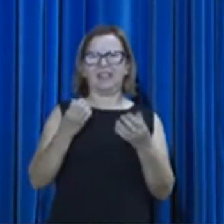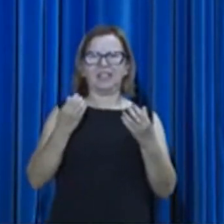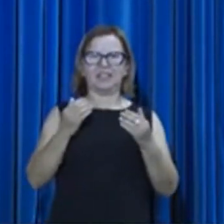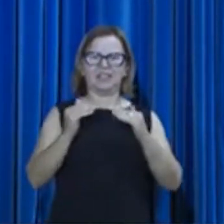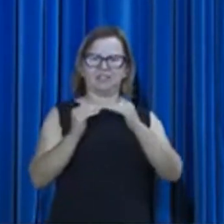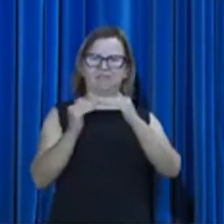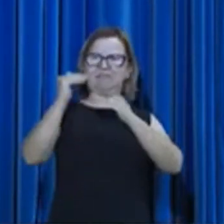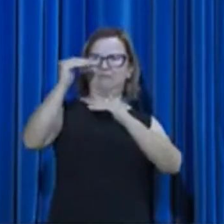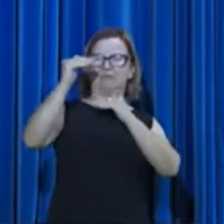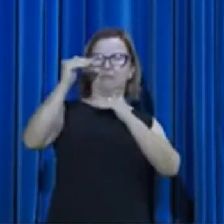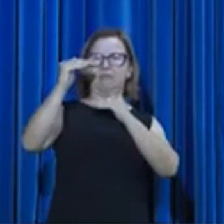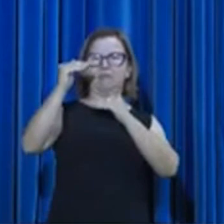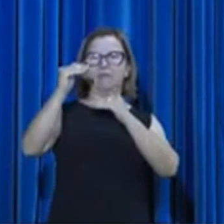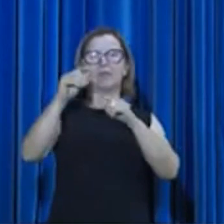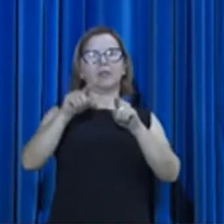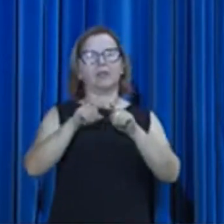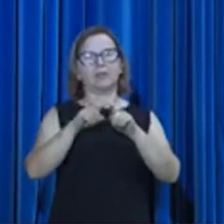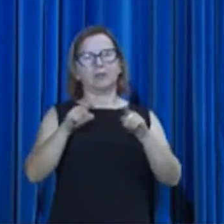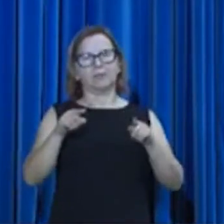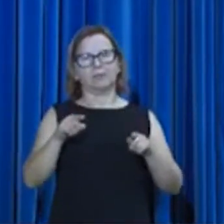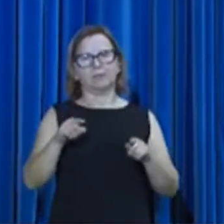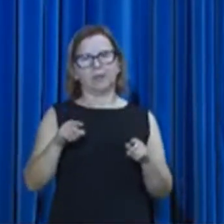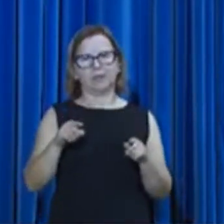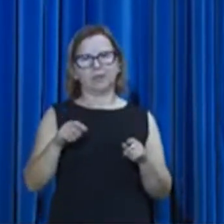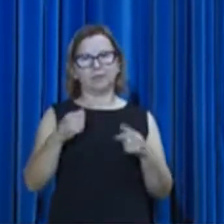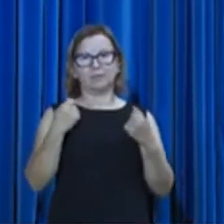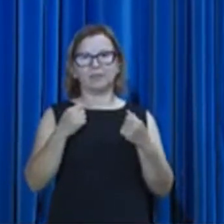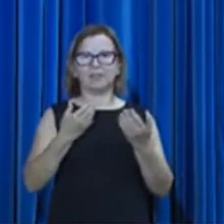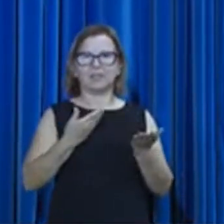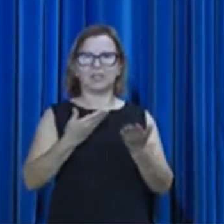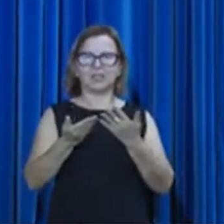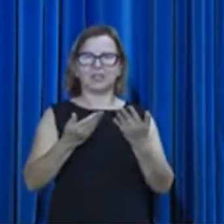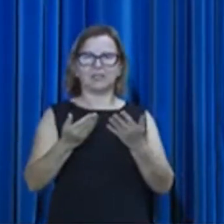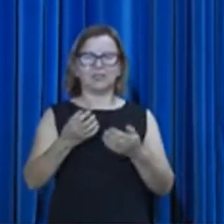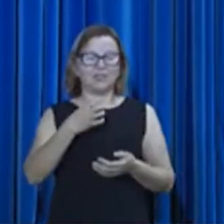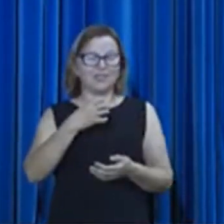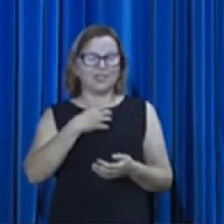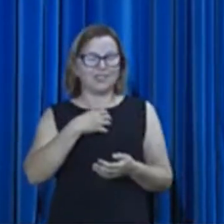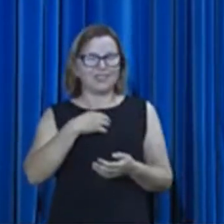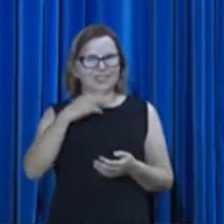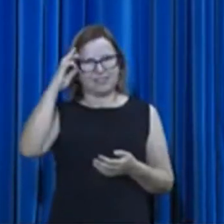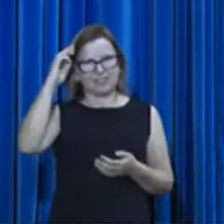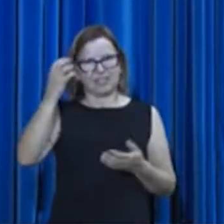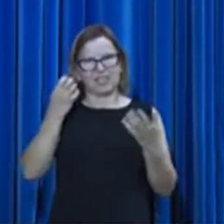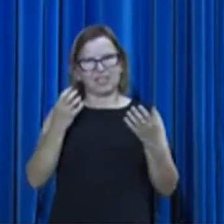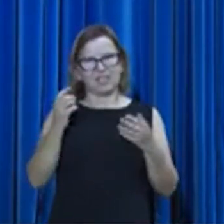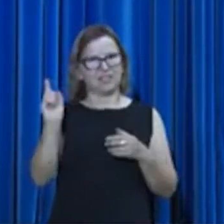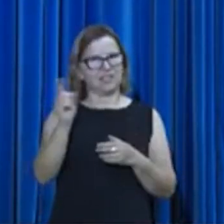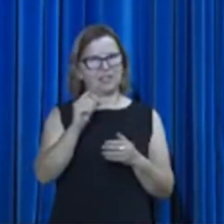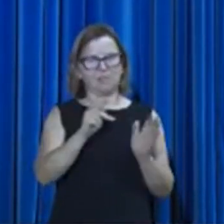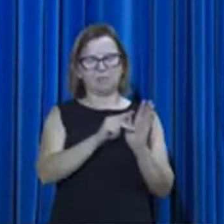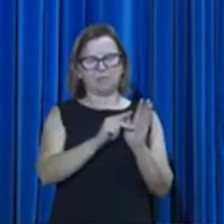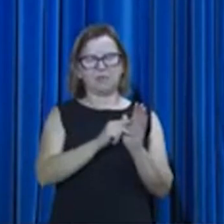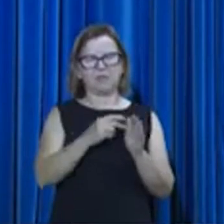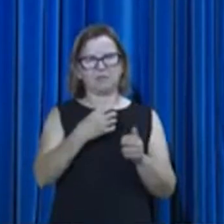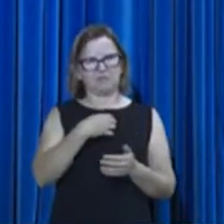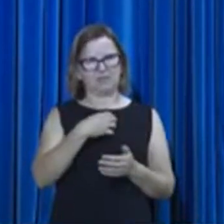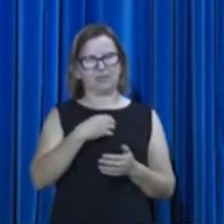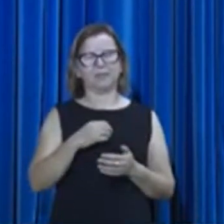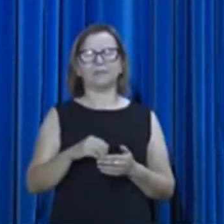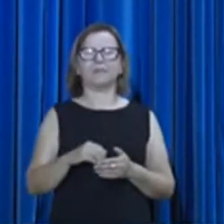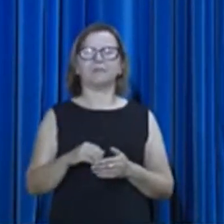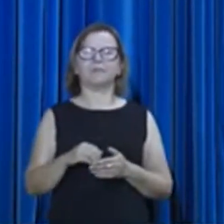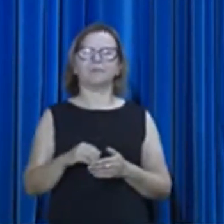outro. Nós precisamos servir sim, servir da maneira que o Senhor quer, e não da nossa maneira.